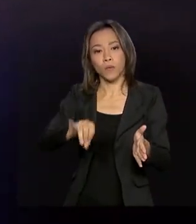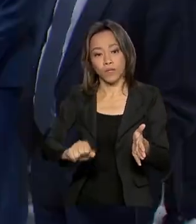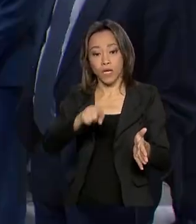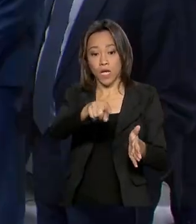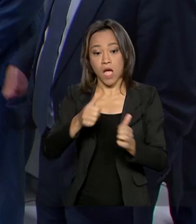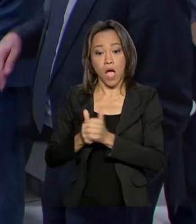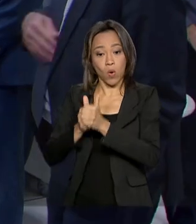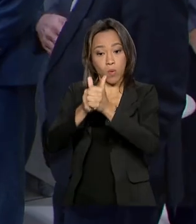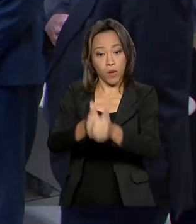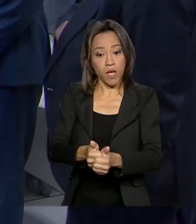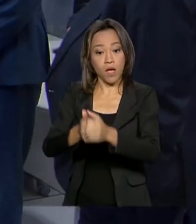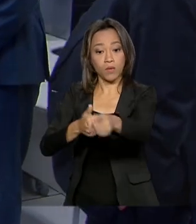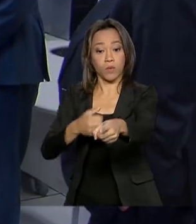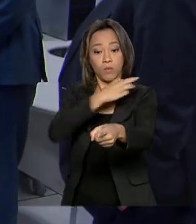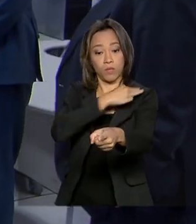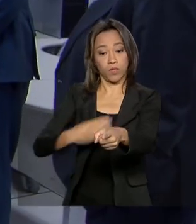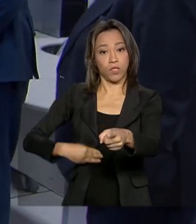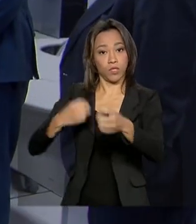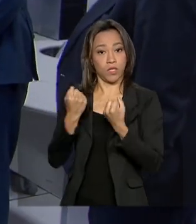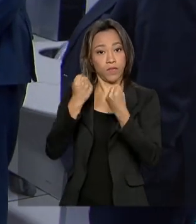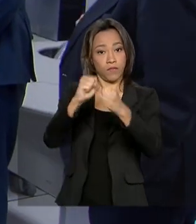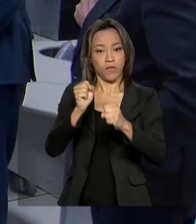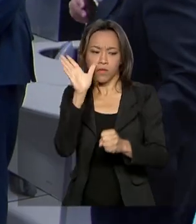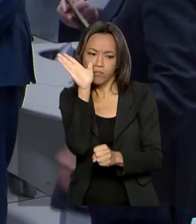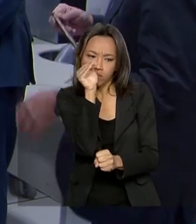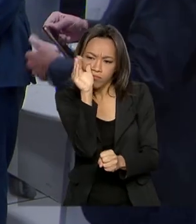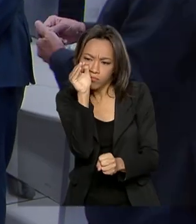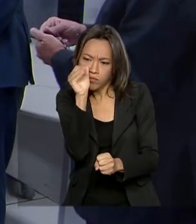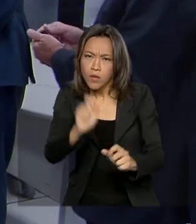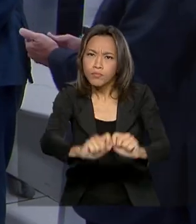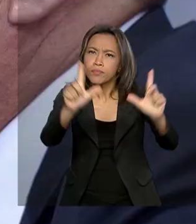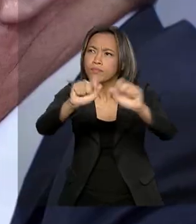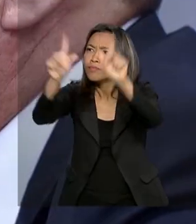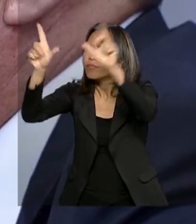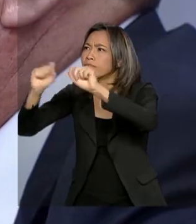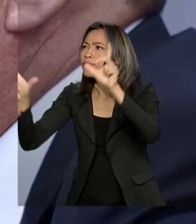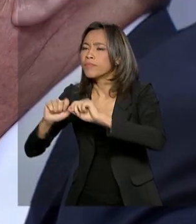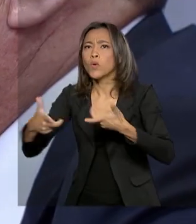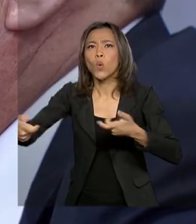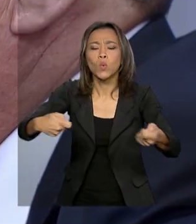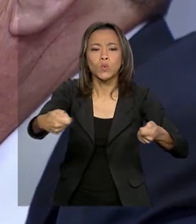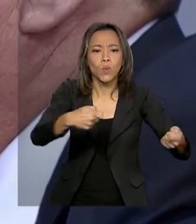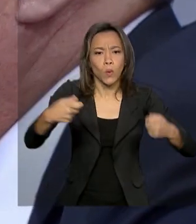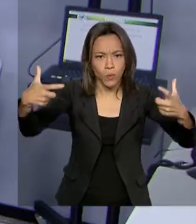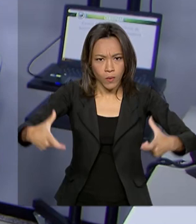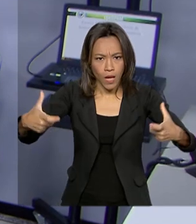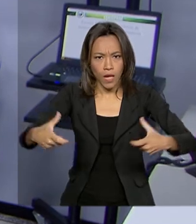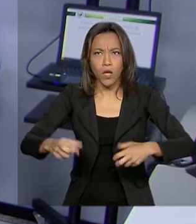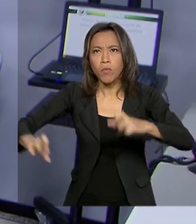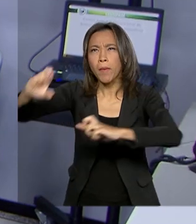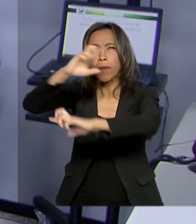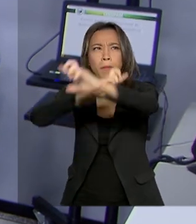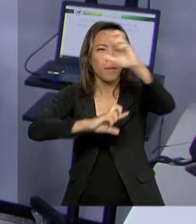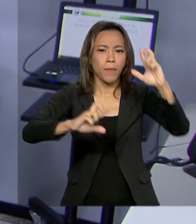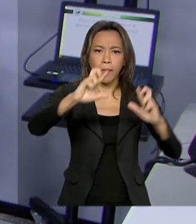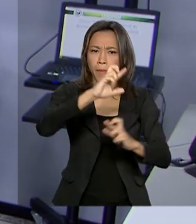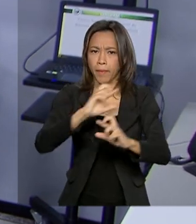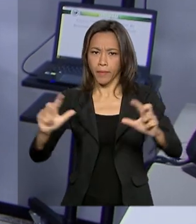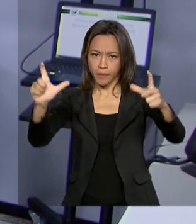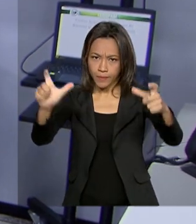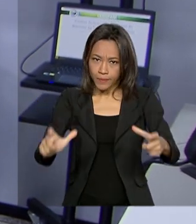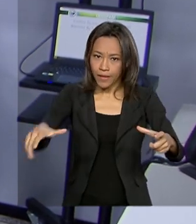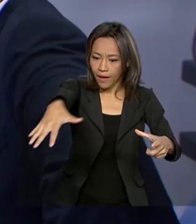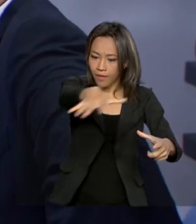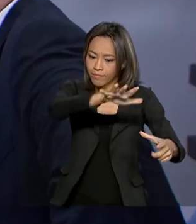da Defesa, conferiu na sala de controle uma apresentação da atuação do Sensipan, que faz o monitoramento da região da Amazônia